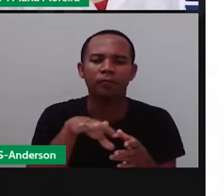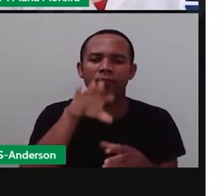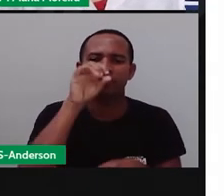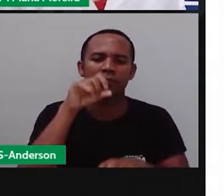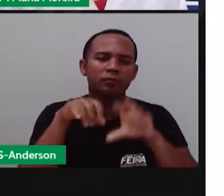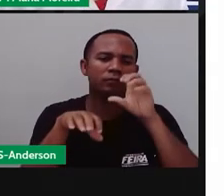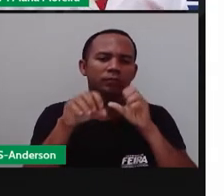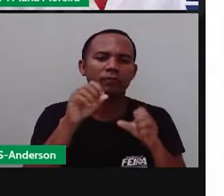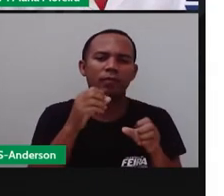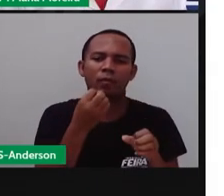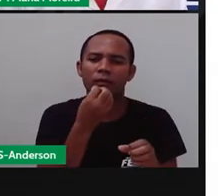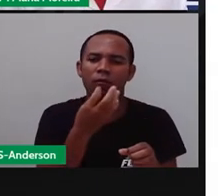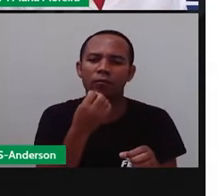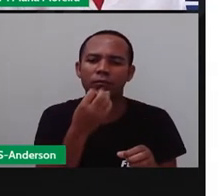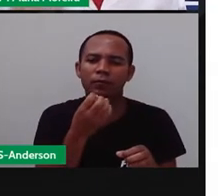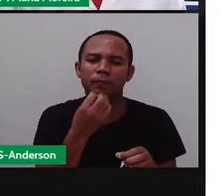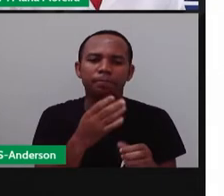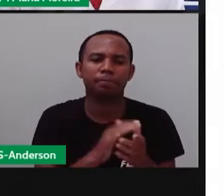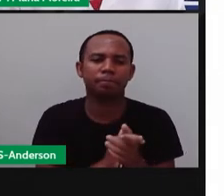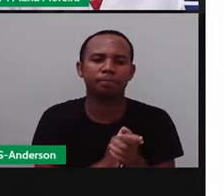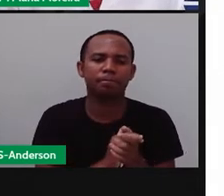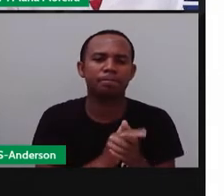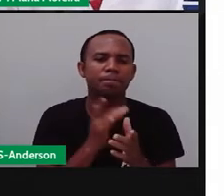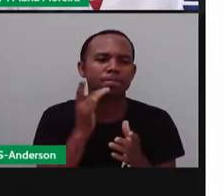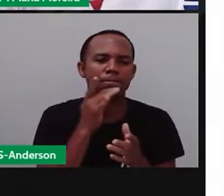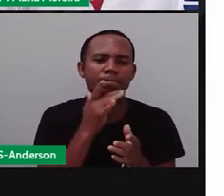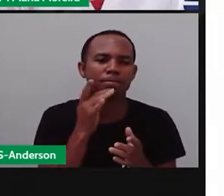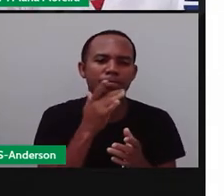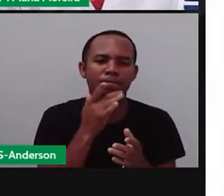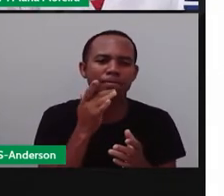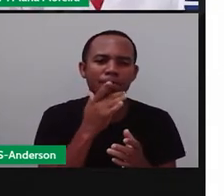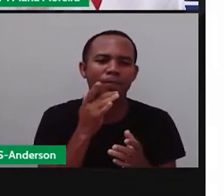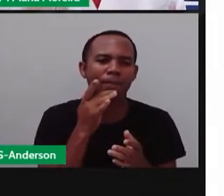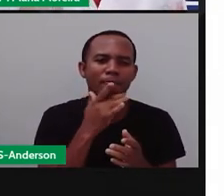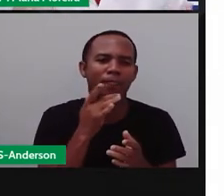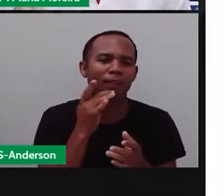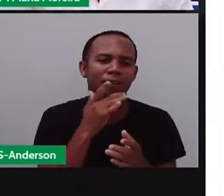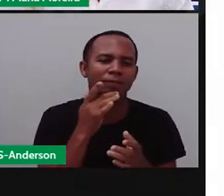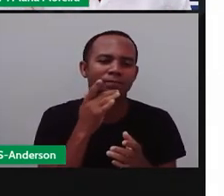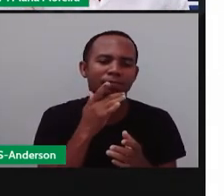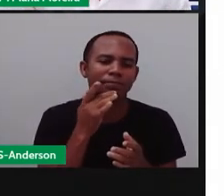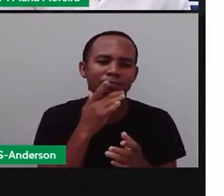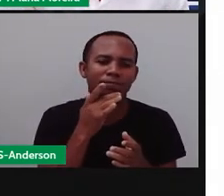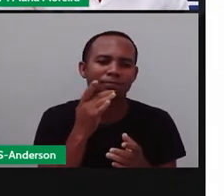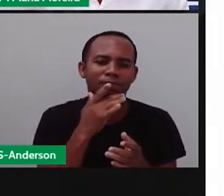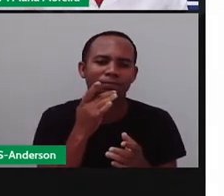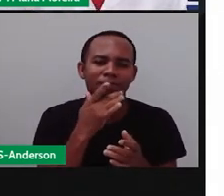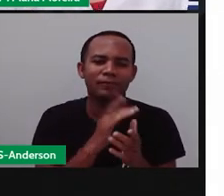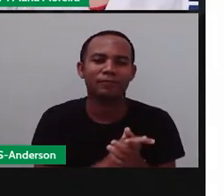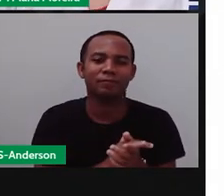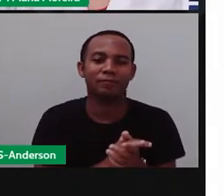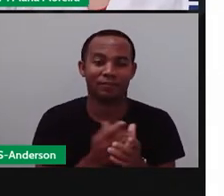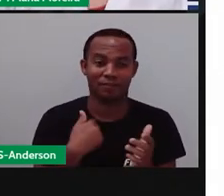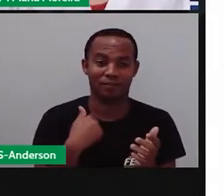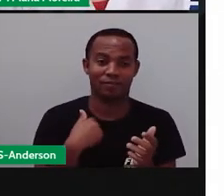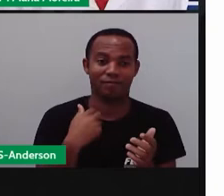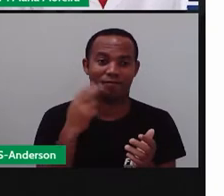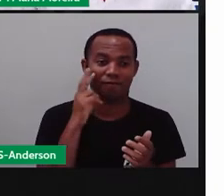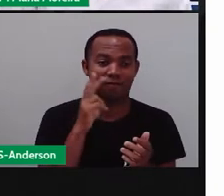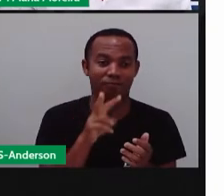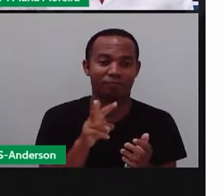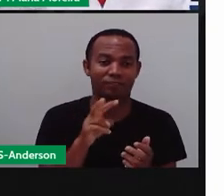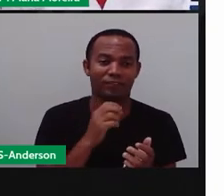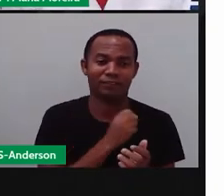são portais abertos. Olha o que Anderson fez. Ele olhou e disse assim: ai, que saudade da